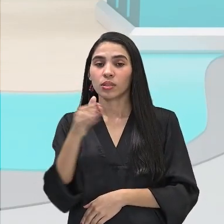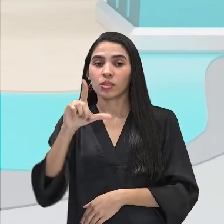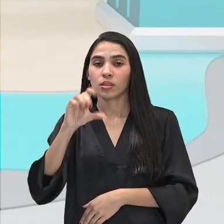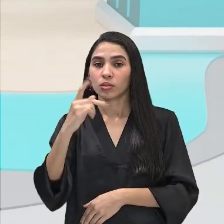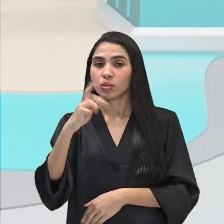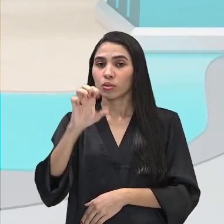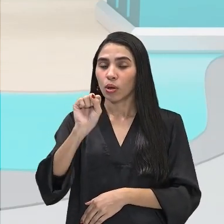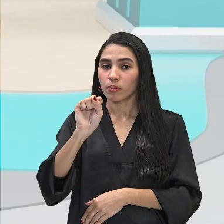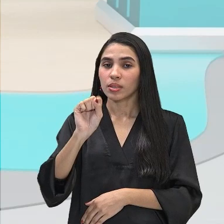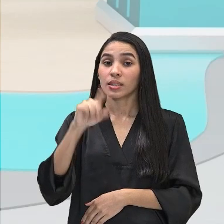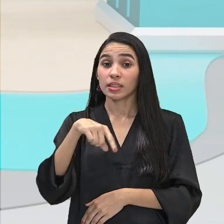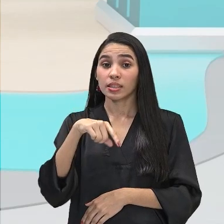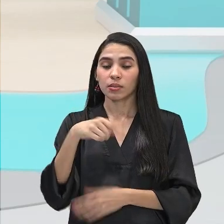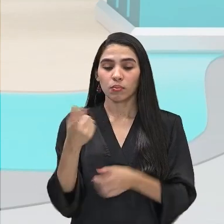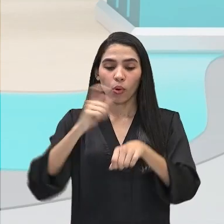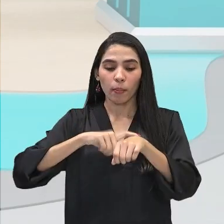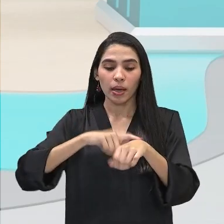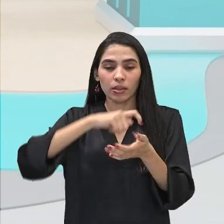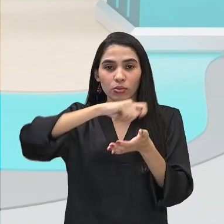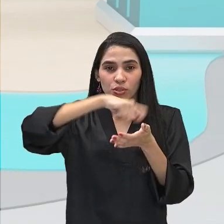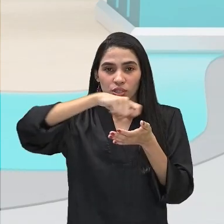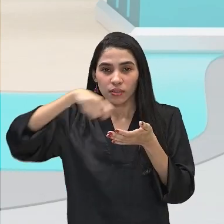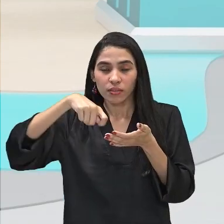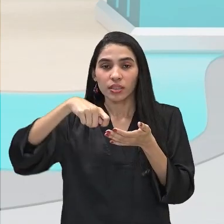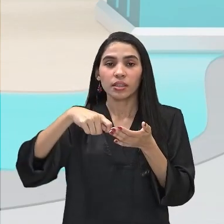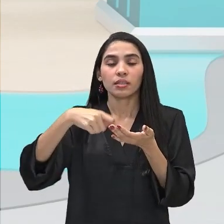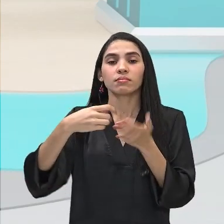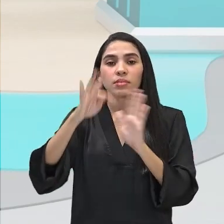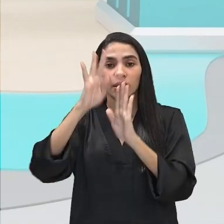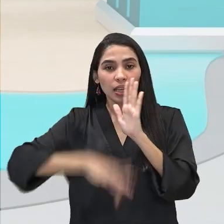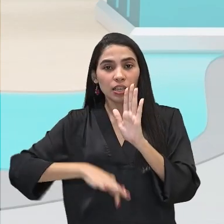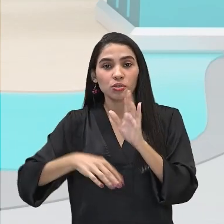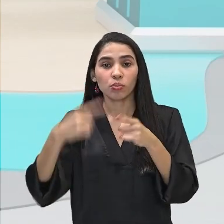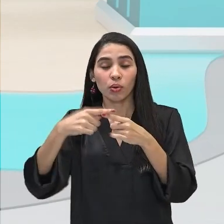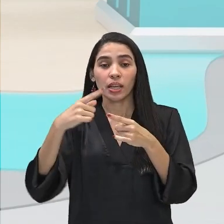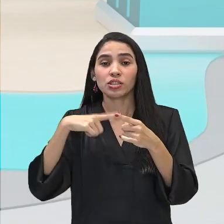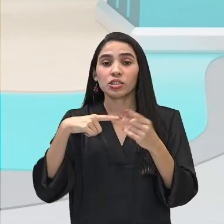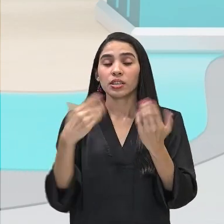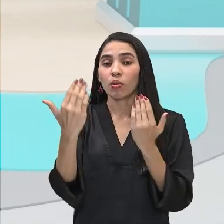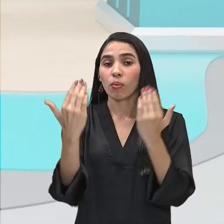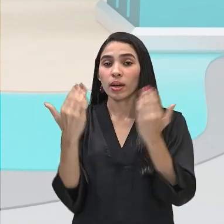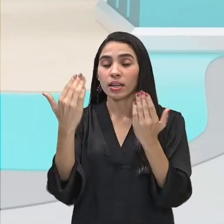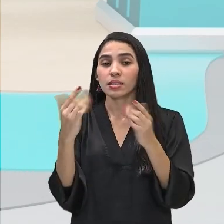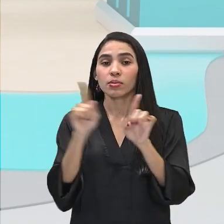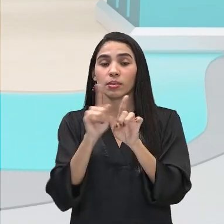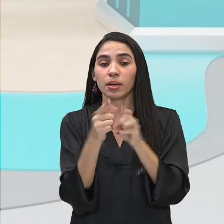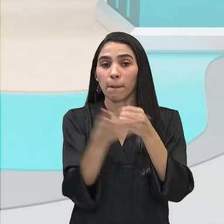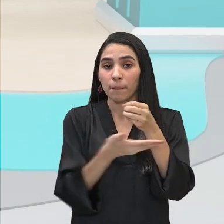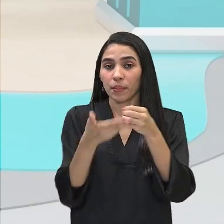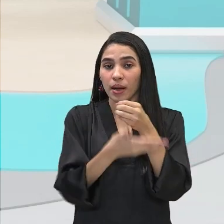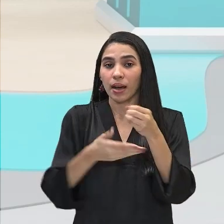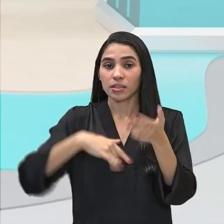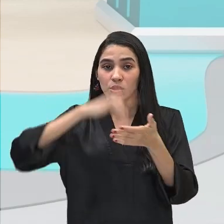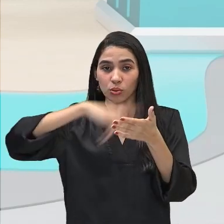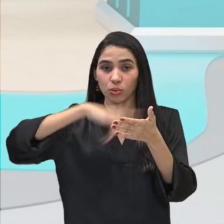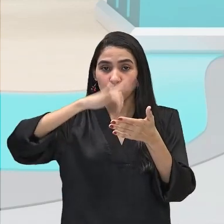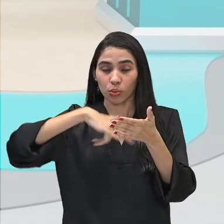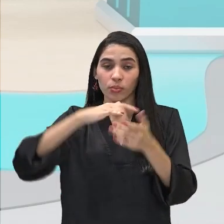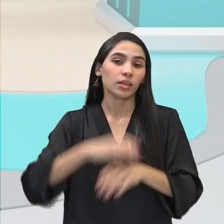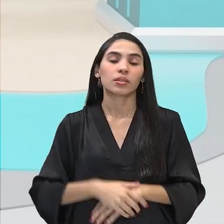seus textos a partir de documentos a que ele tinha acesso na Torre do Tombo, lá